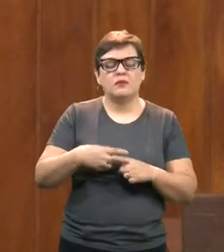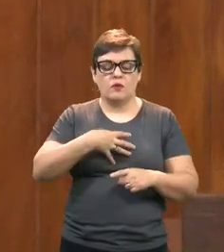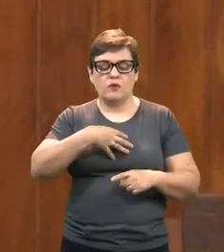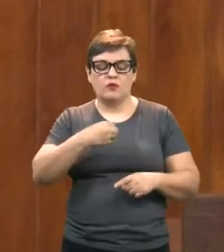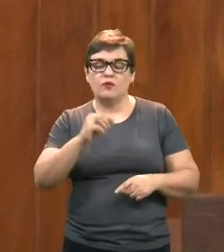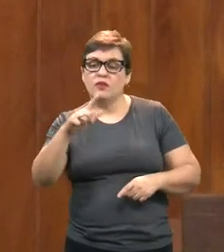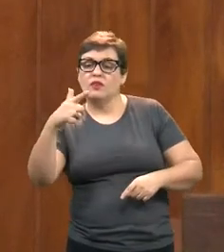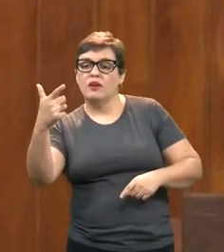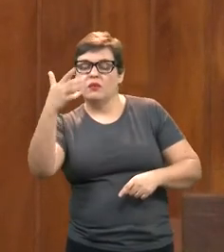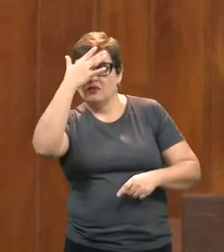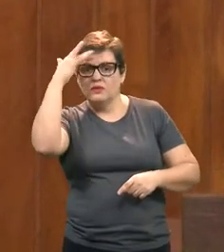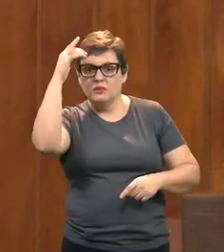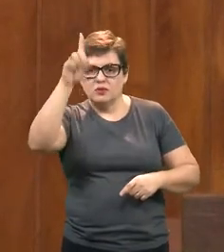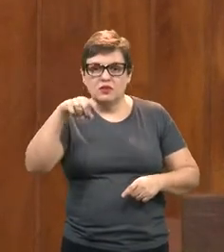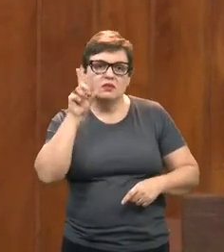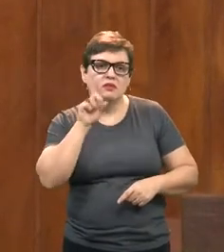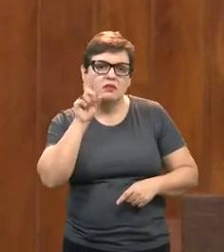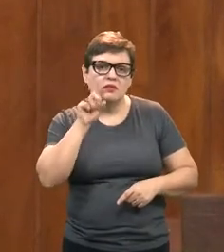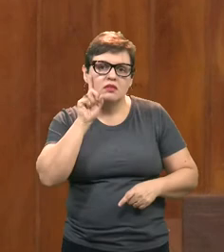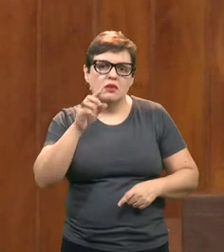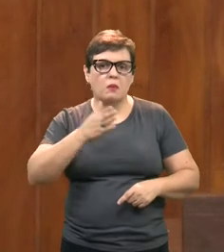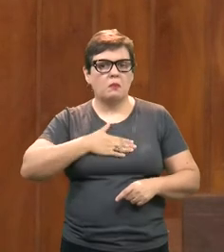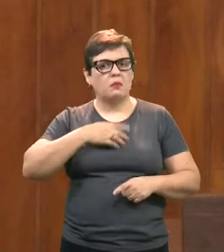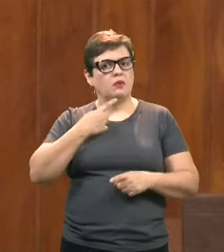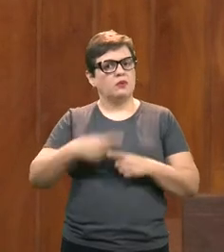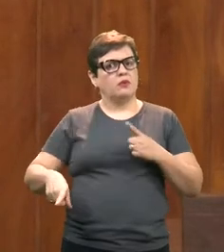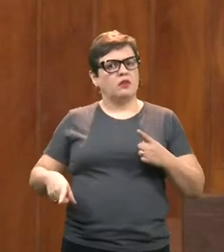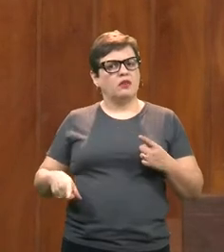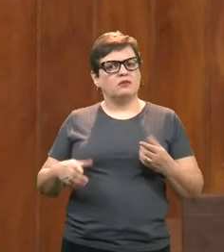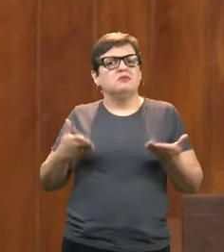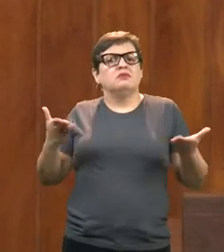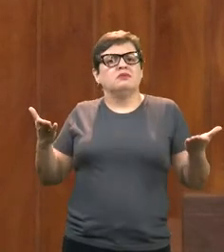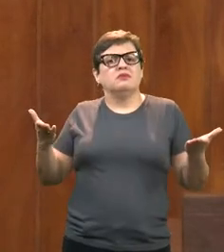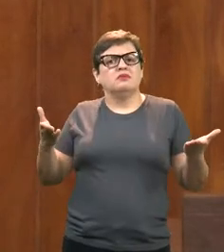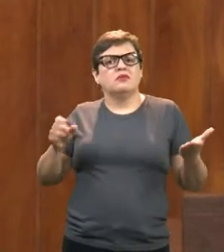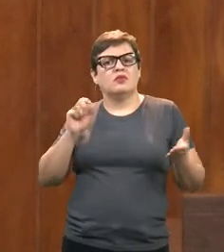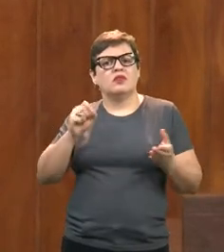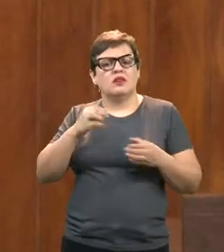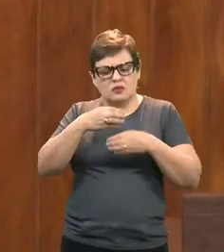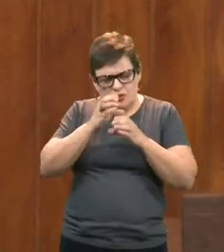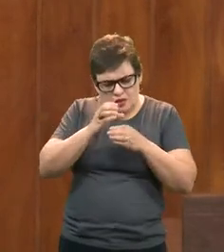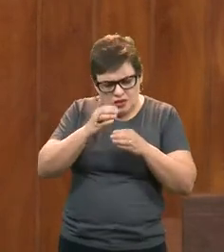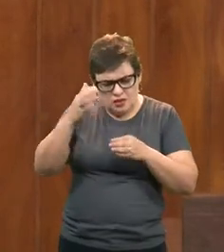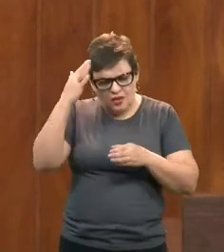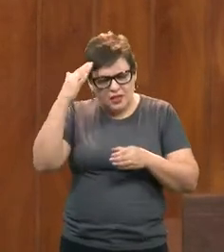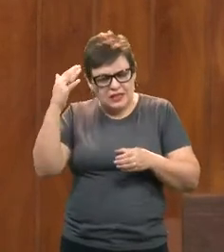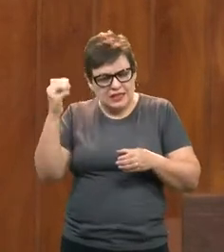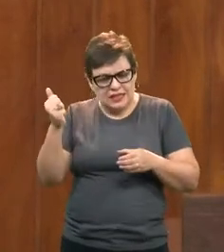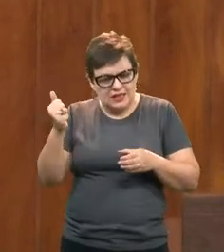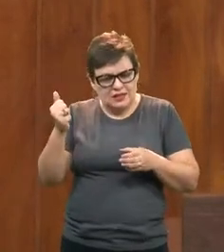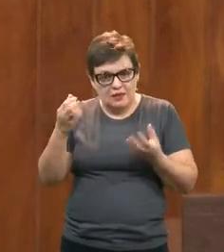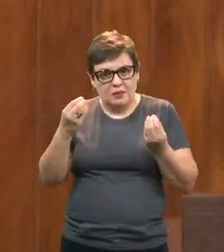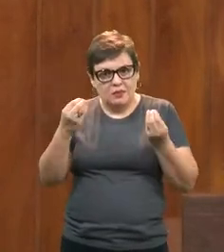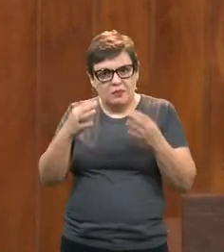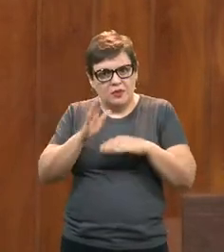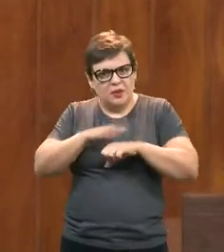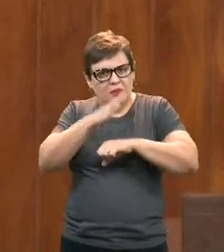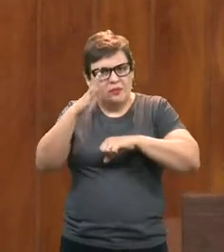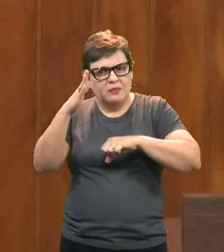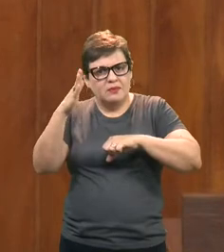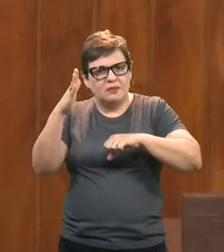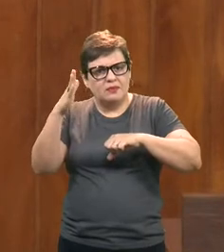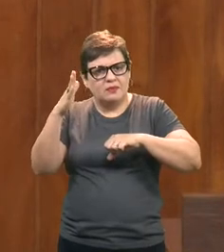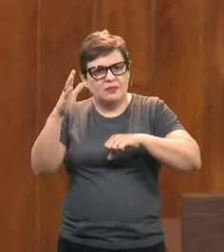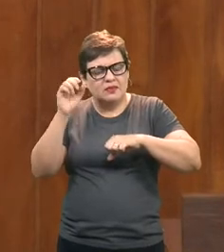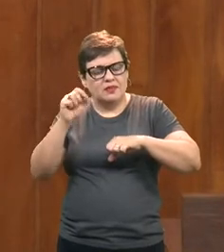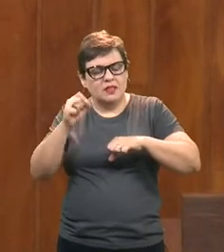pode? Uai, o que que a nossa ciência brasileira sabe de tanto mais? Que